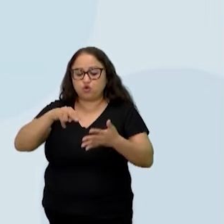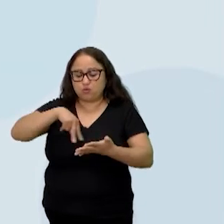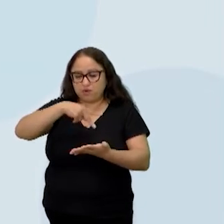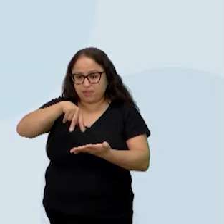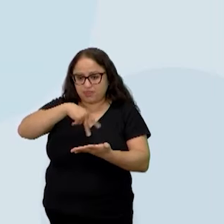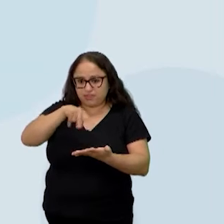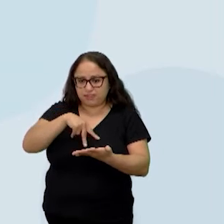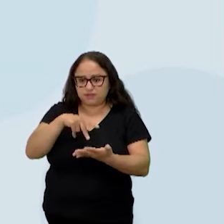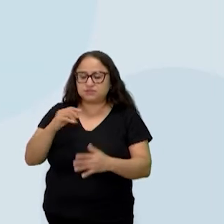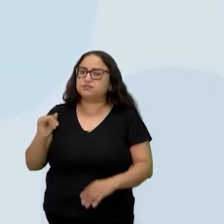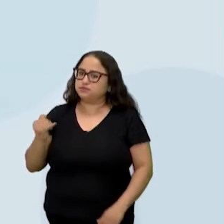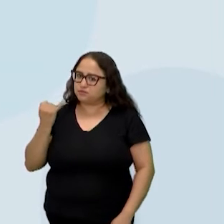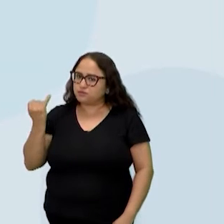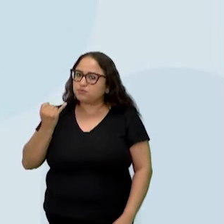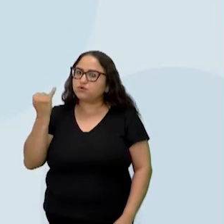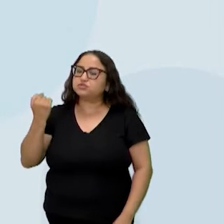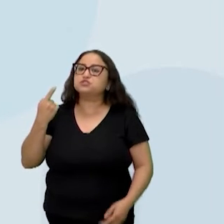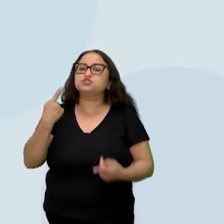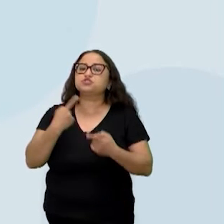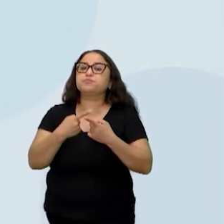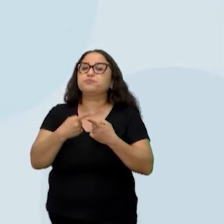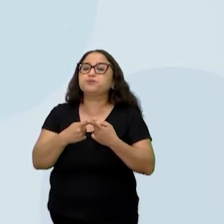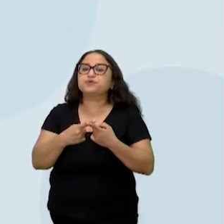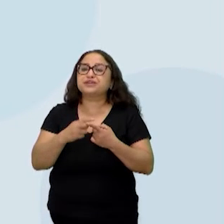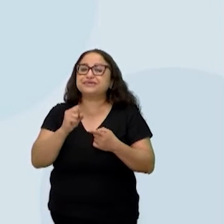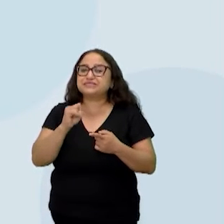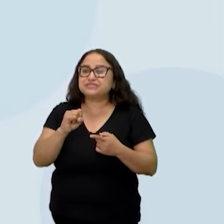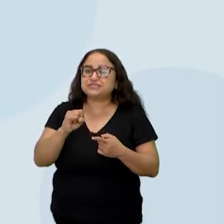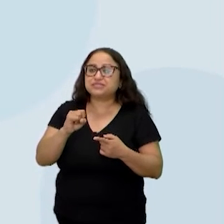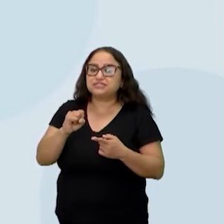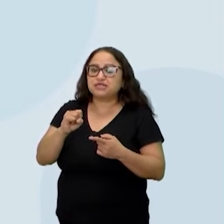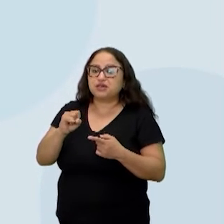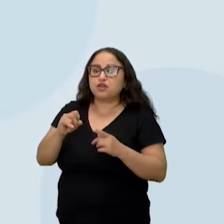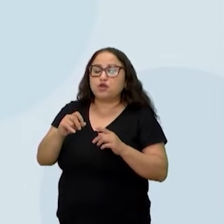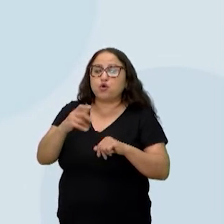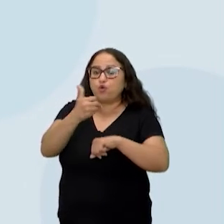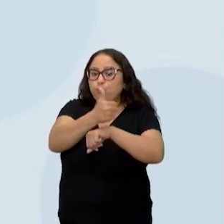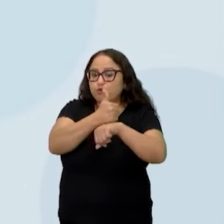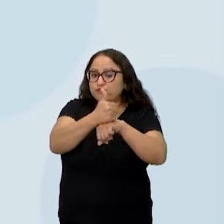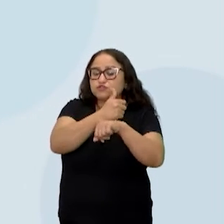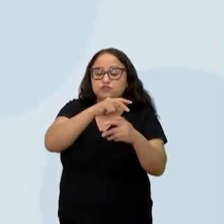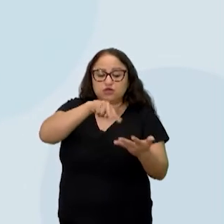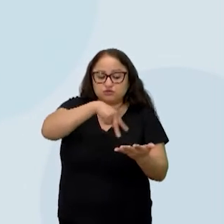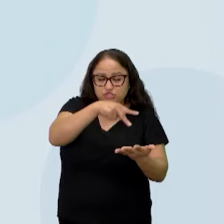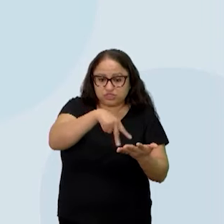é muito importante, até porque, né, se o coreógrafo quiser, né,